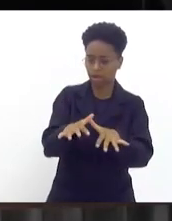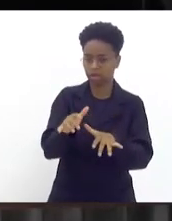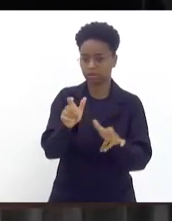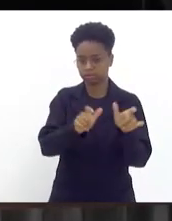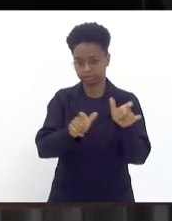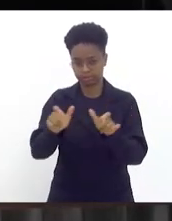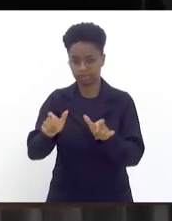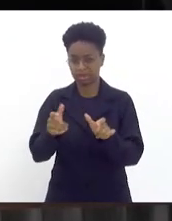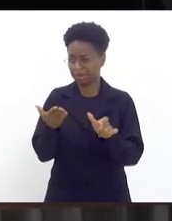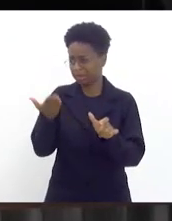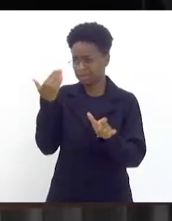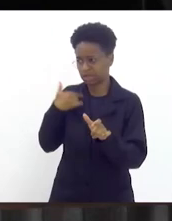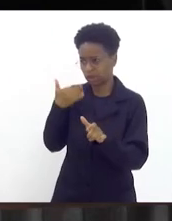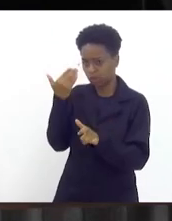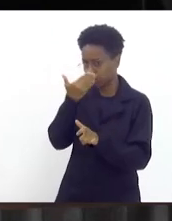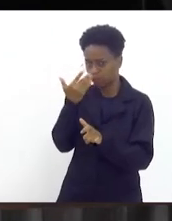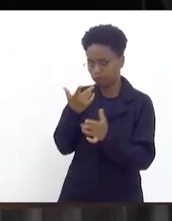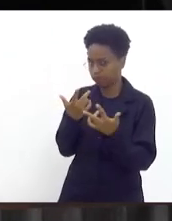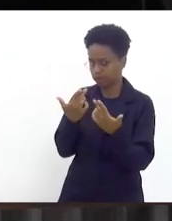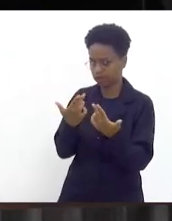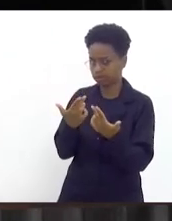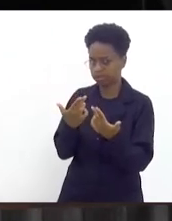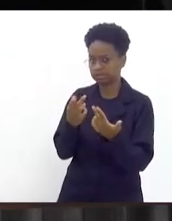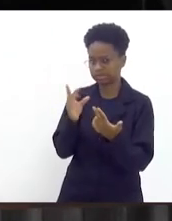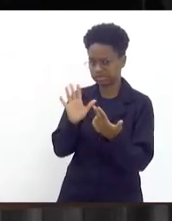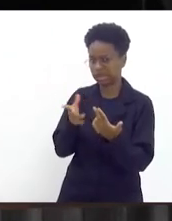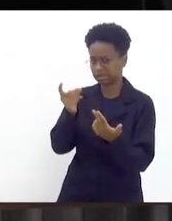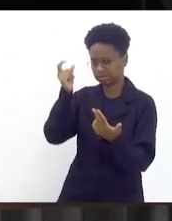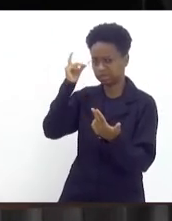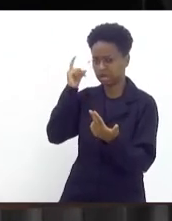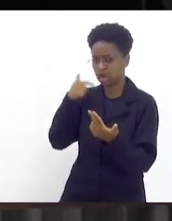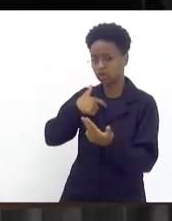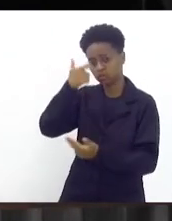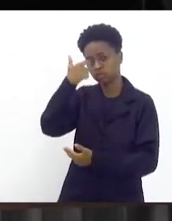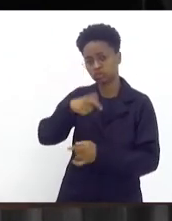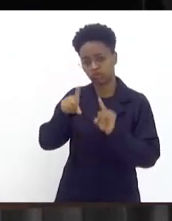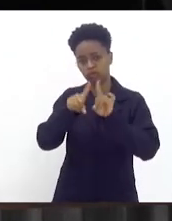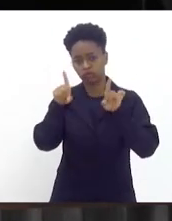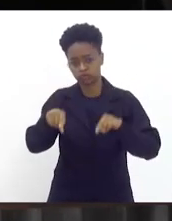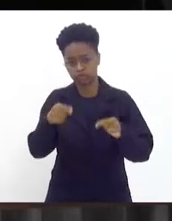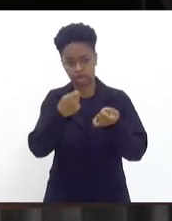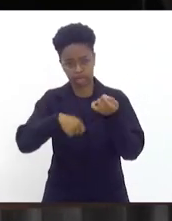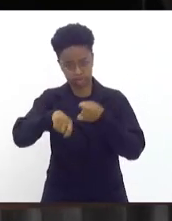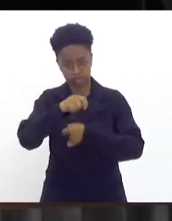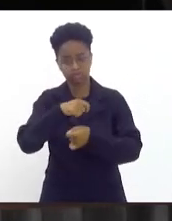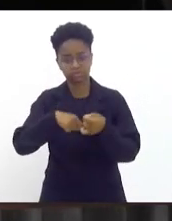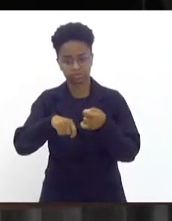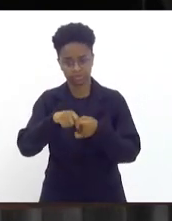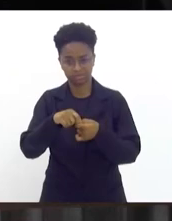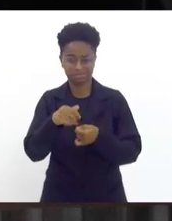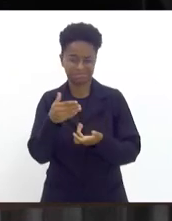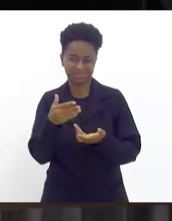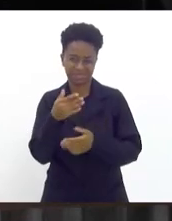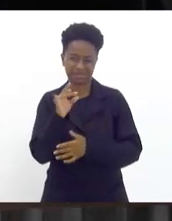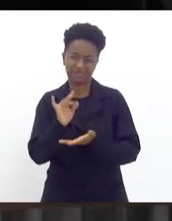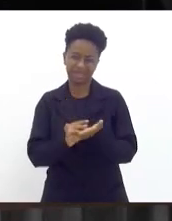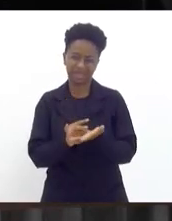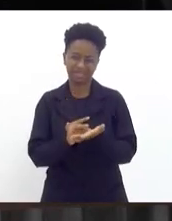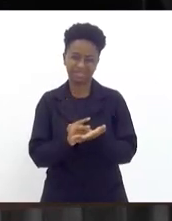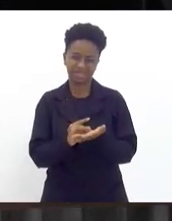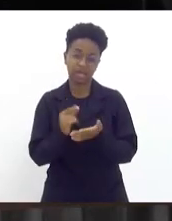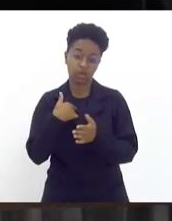como há muito tempo eu não vejo eu que sou funcionário administrativo ou melhor